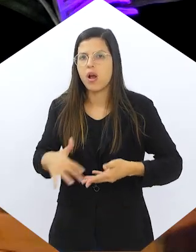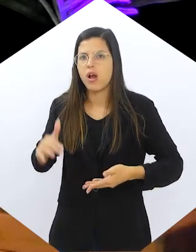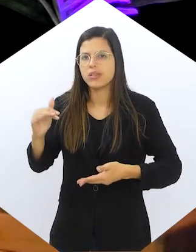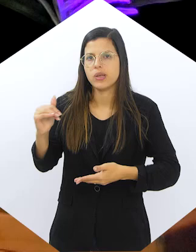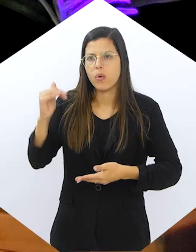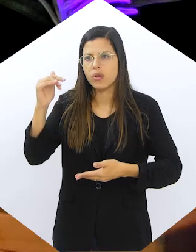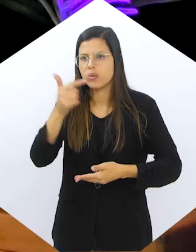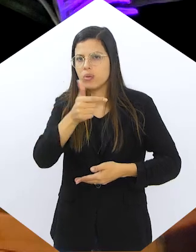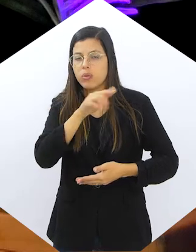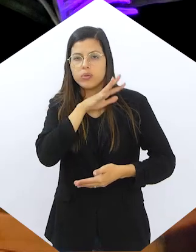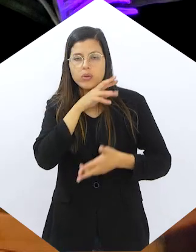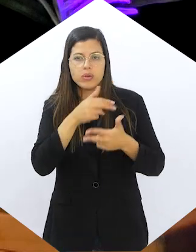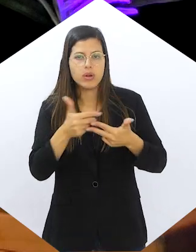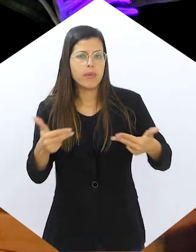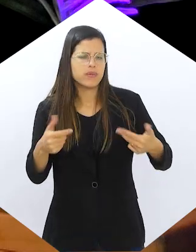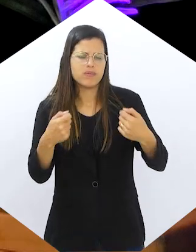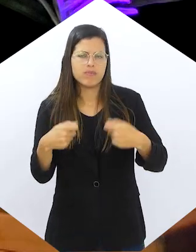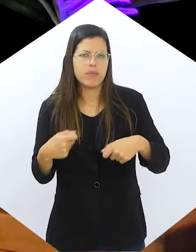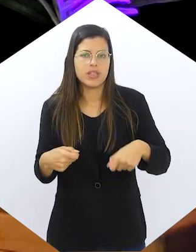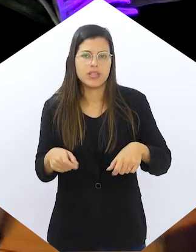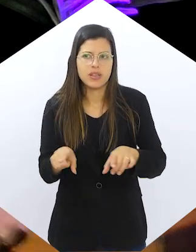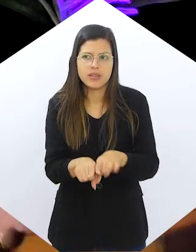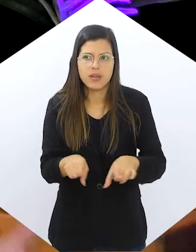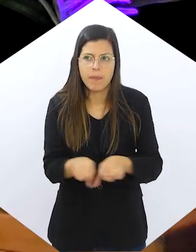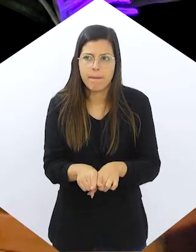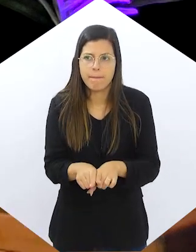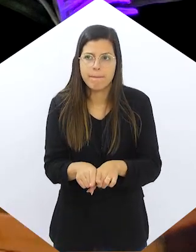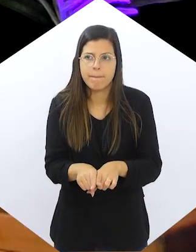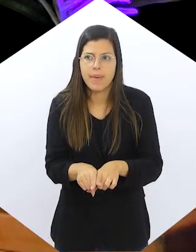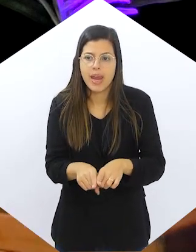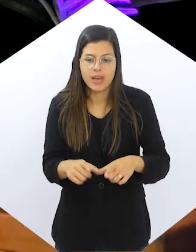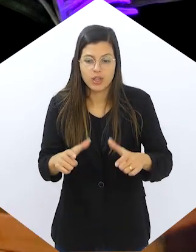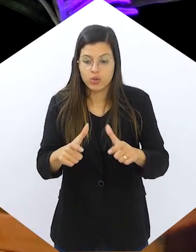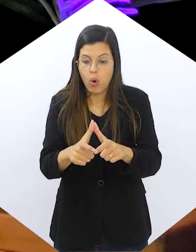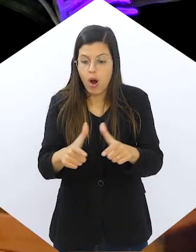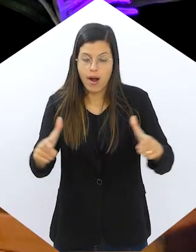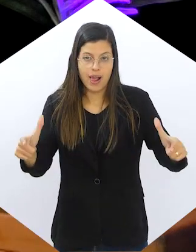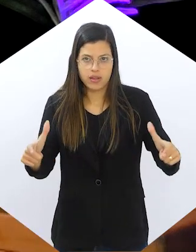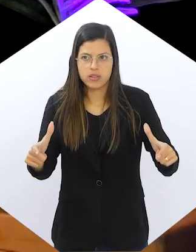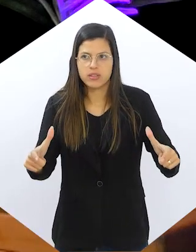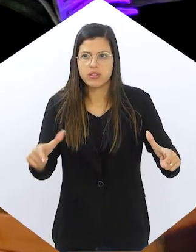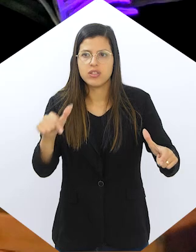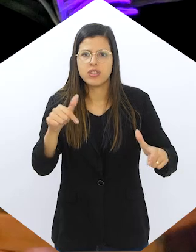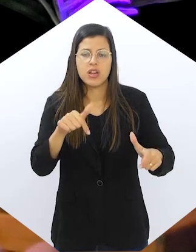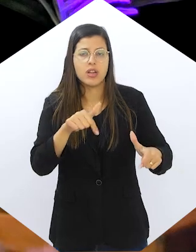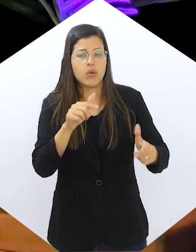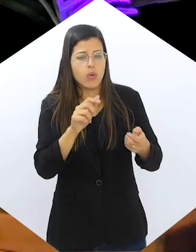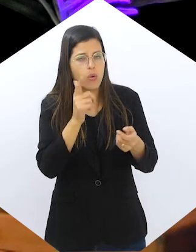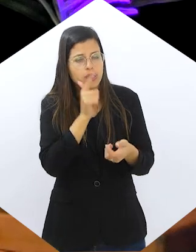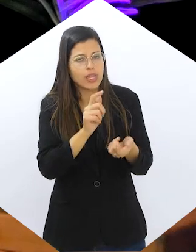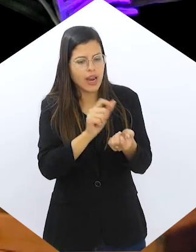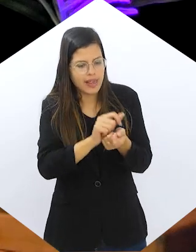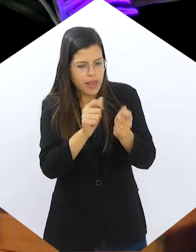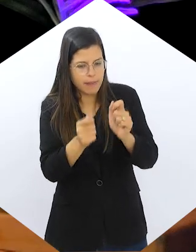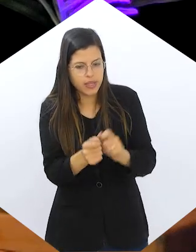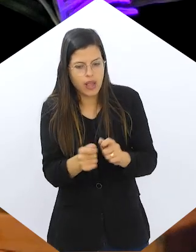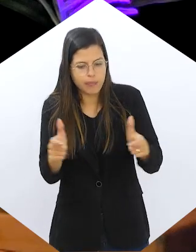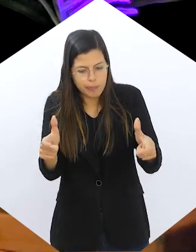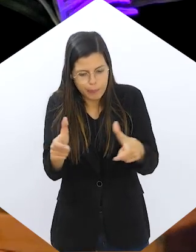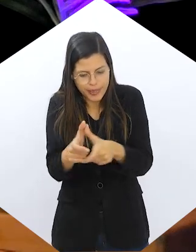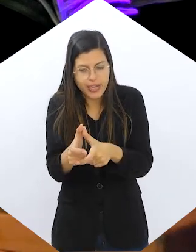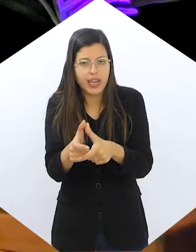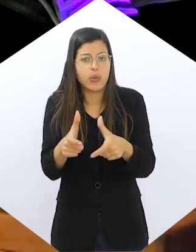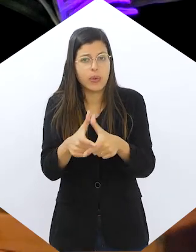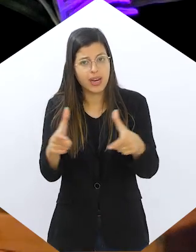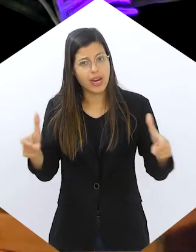outros animais. E ele não precisa de espaço. Na descrição do Golden diz até que ele é um cão rústico. Ele tanto se adapta a locais pequenos